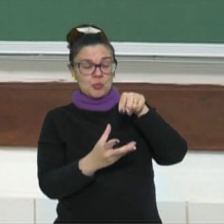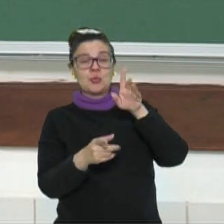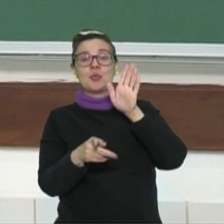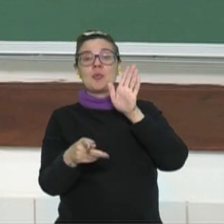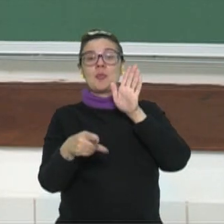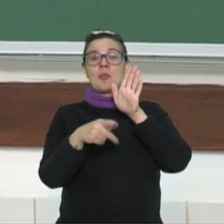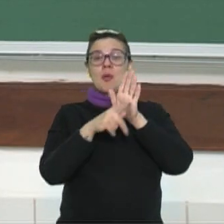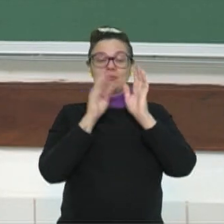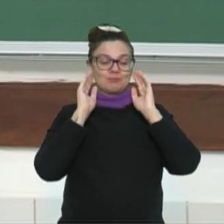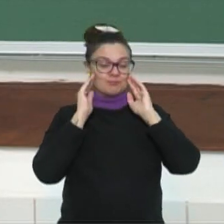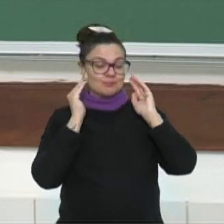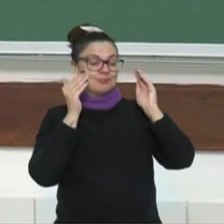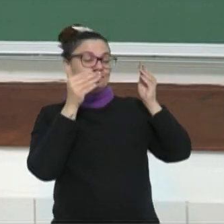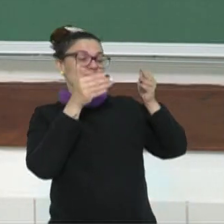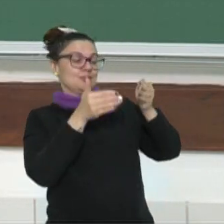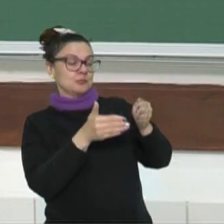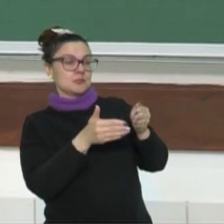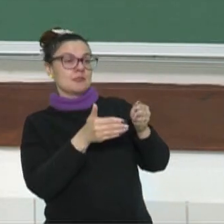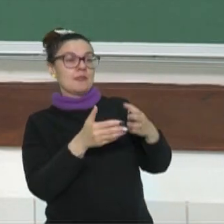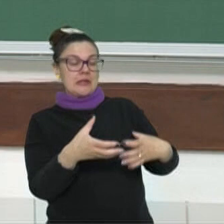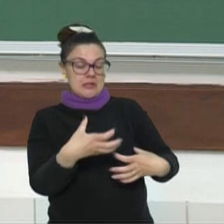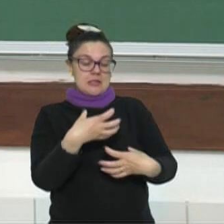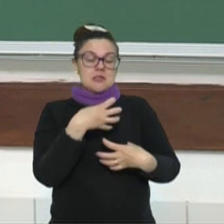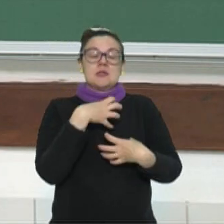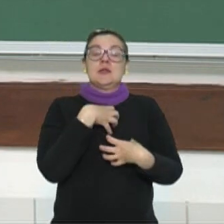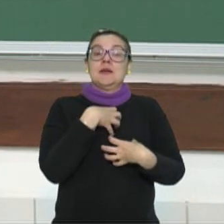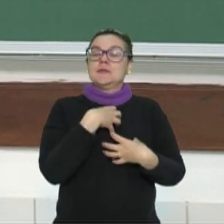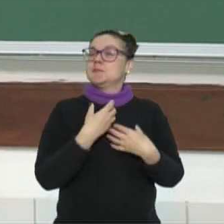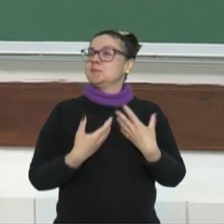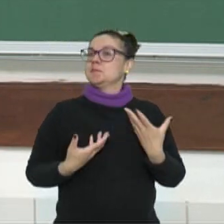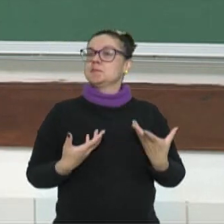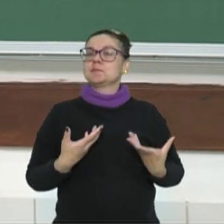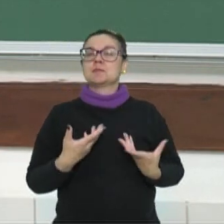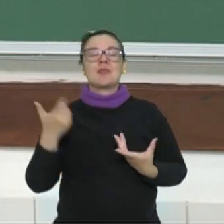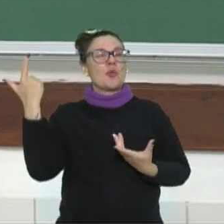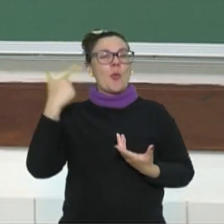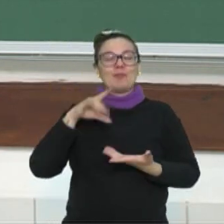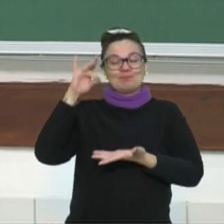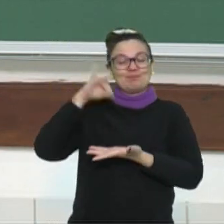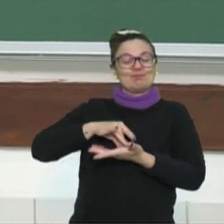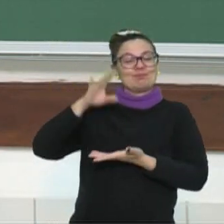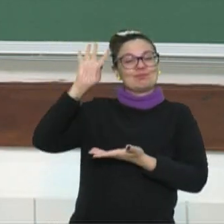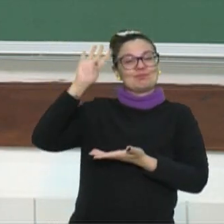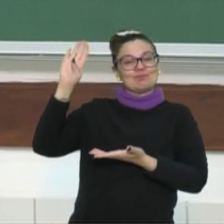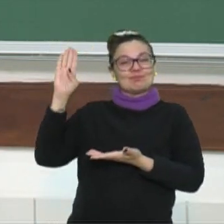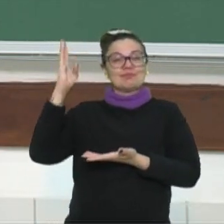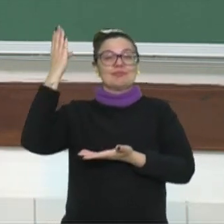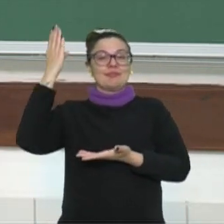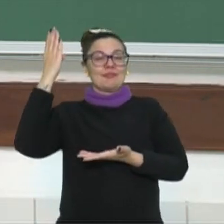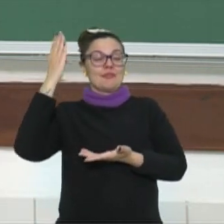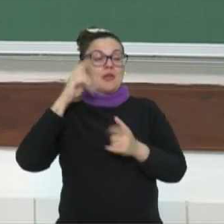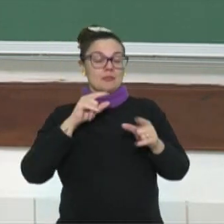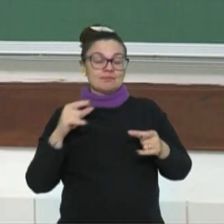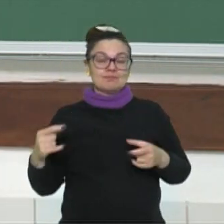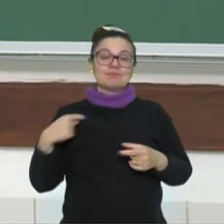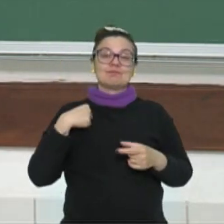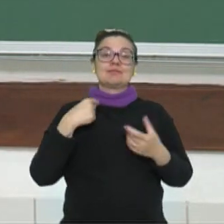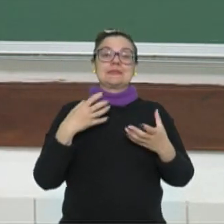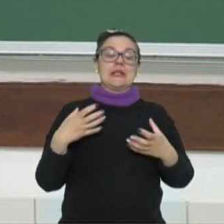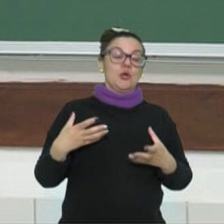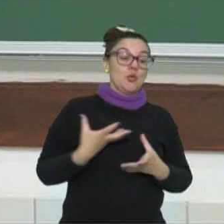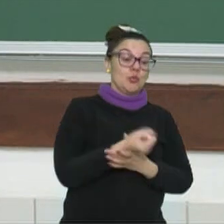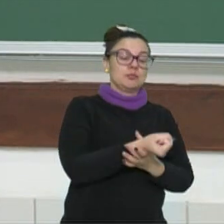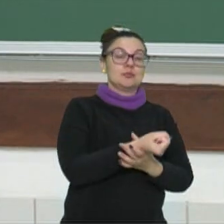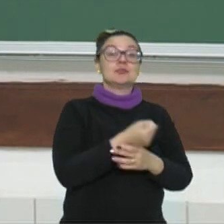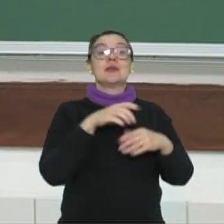voltado para o sentimento, para a irracionalidade, né? Ou até mesmo para o instinto.